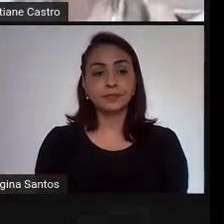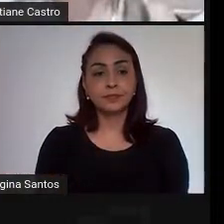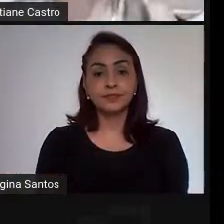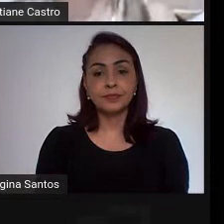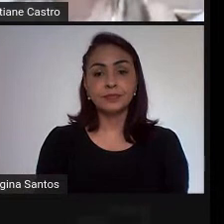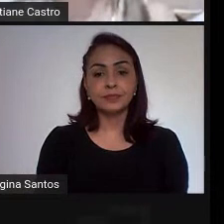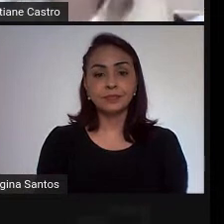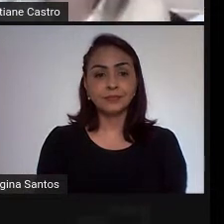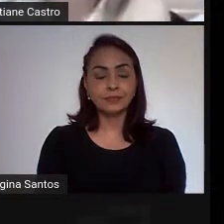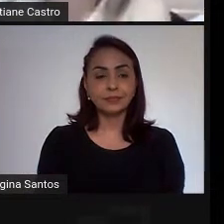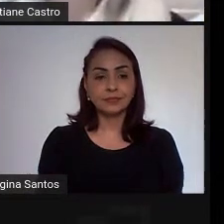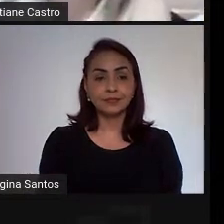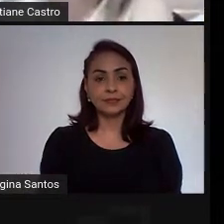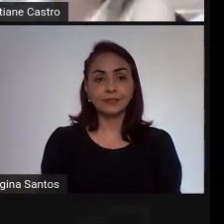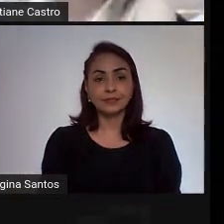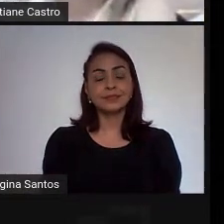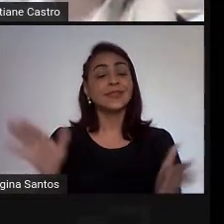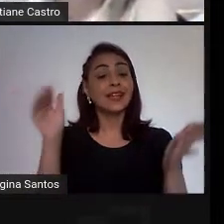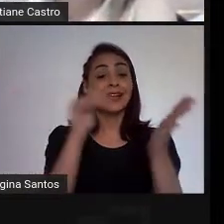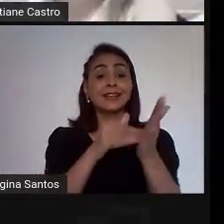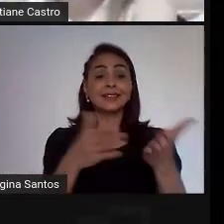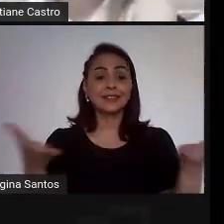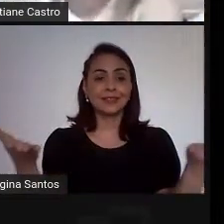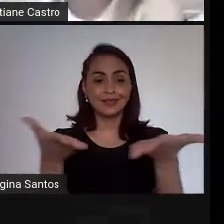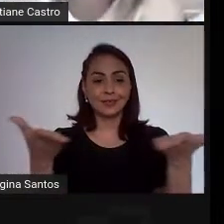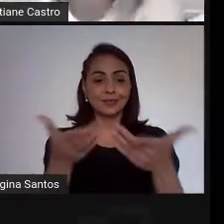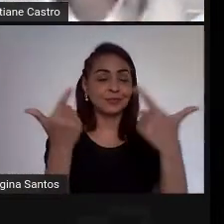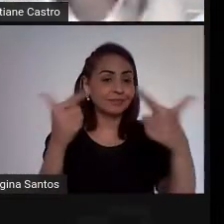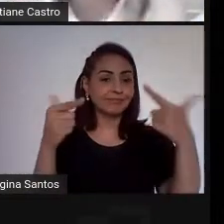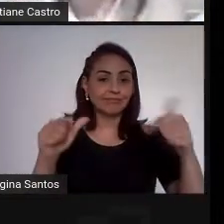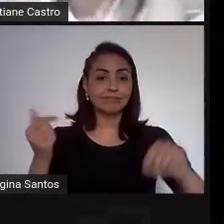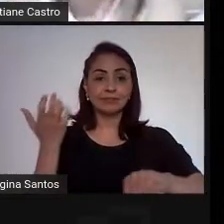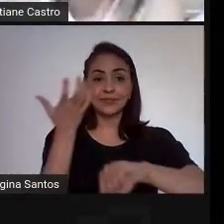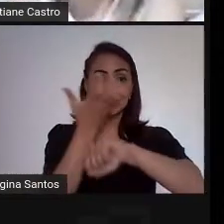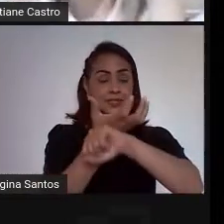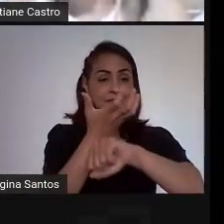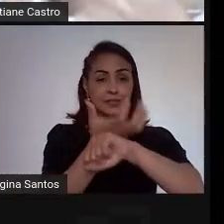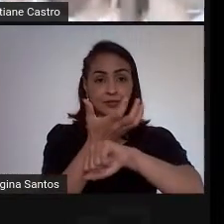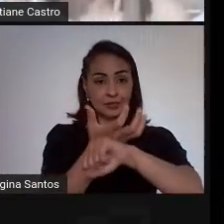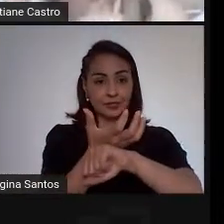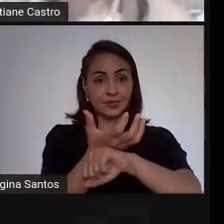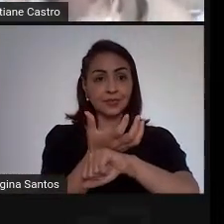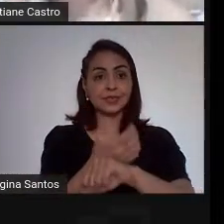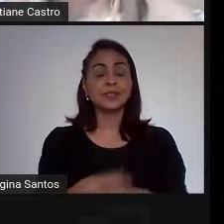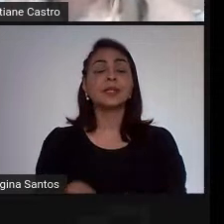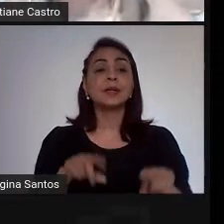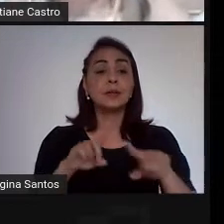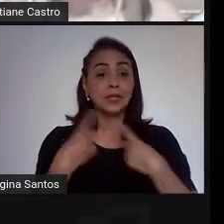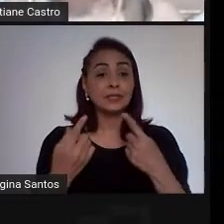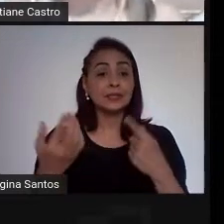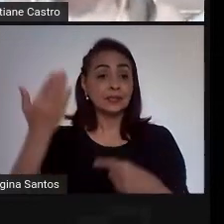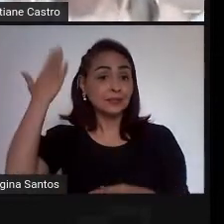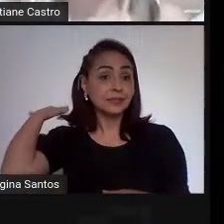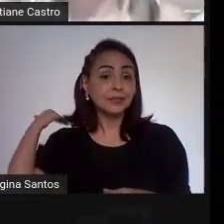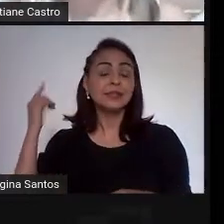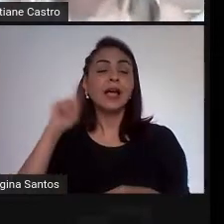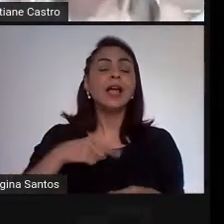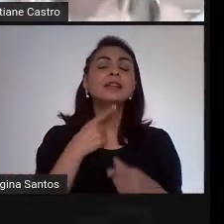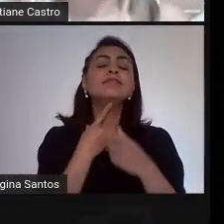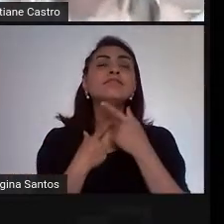Acho que até hoje também nós não temos essa disciplina, embora fosse um desejo na época para atender...